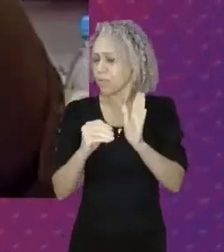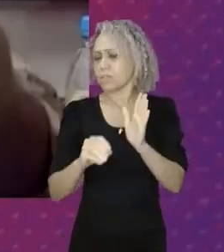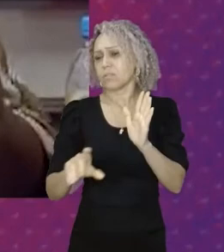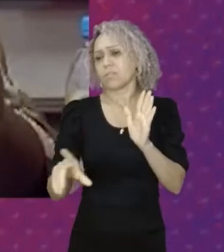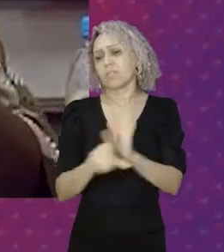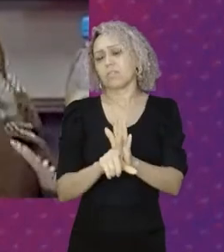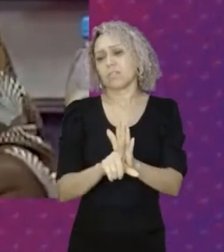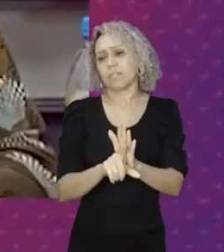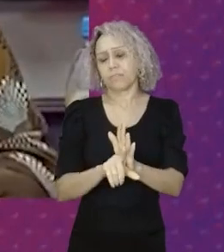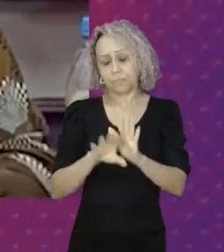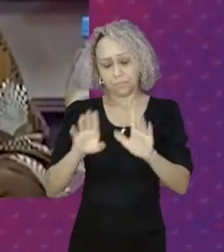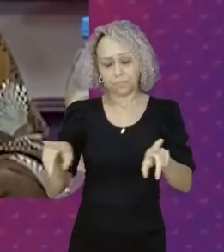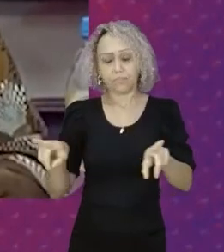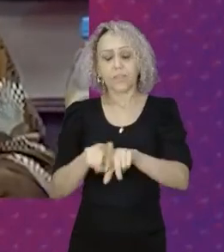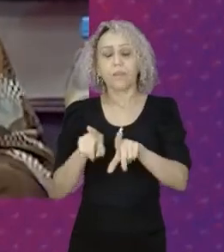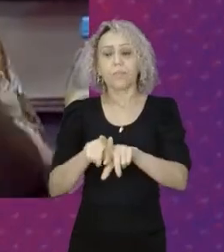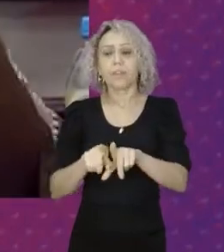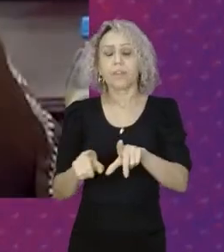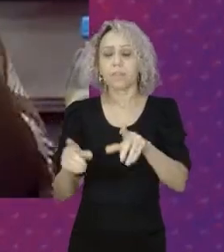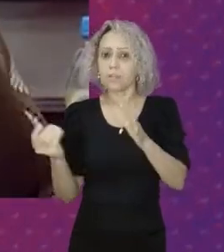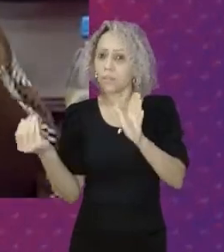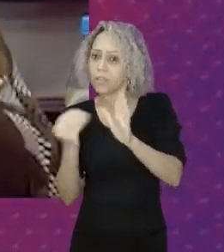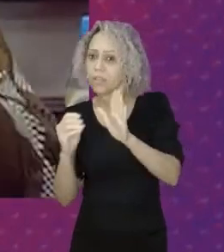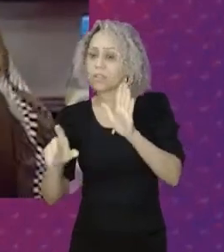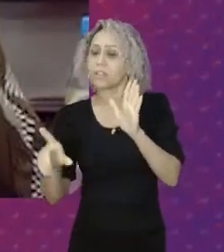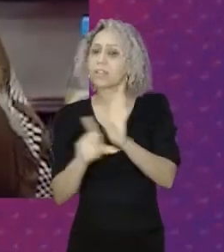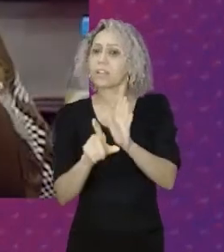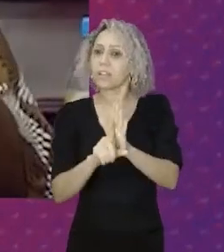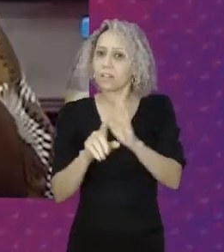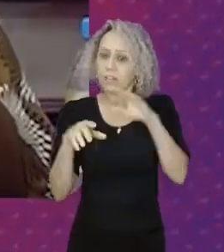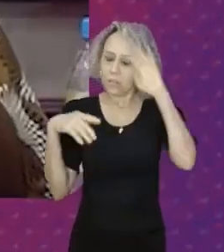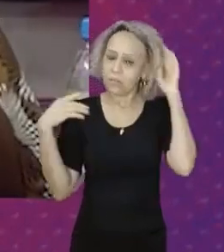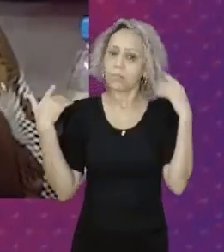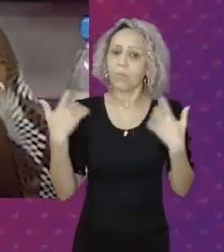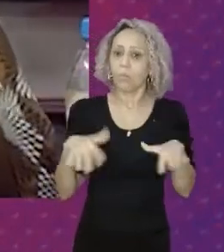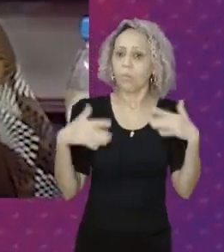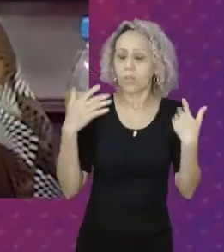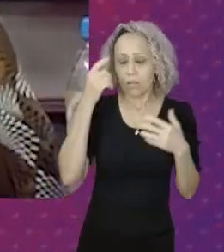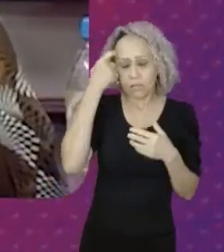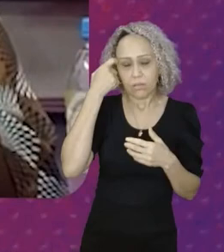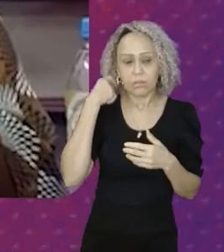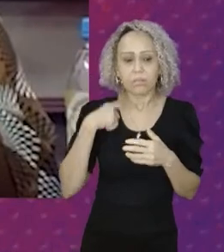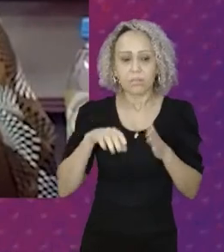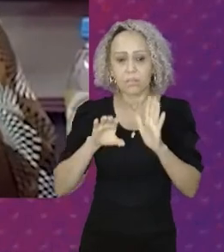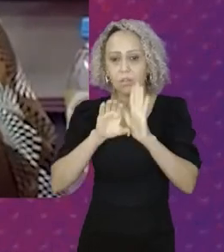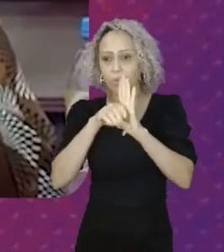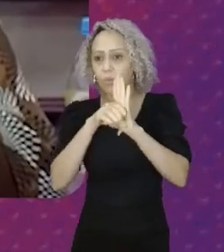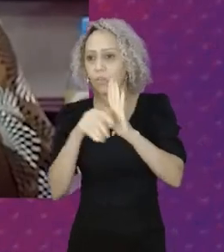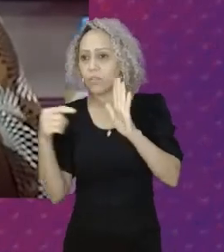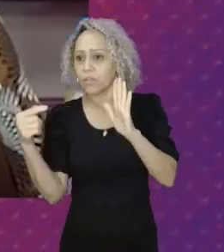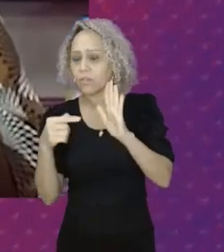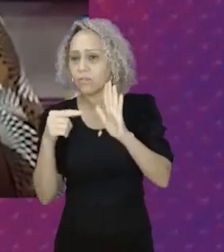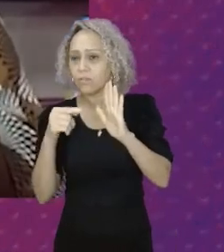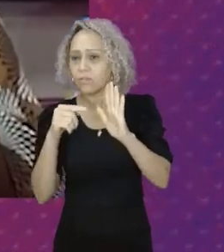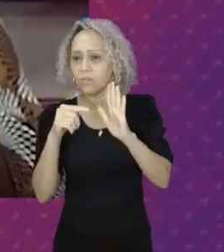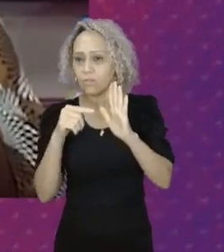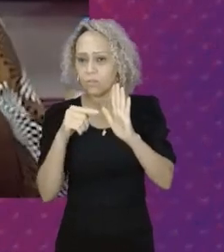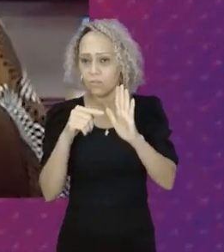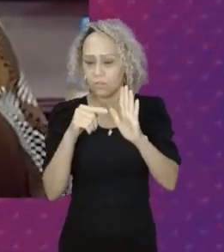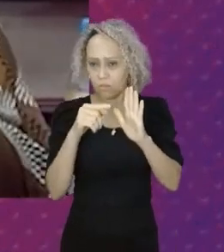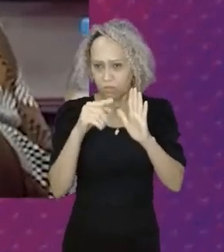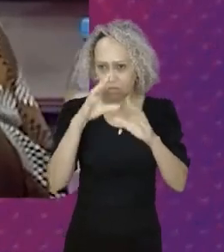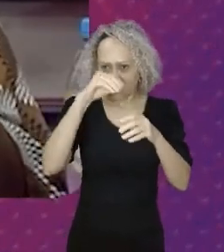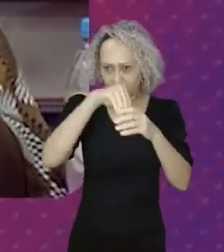gente escrever na legislação que os currículos escolares devem inserir o ensino